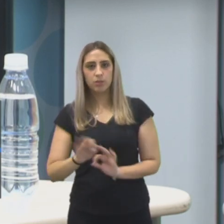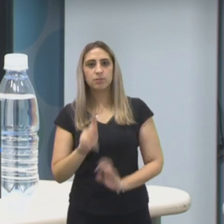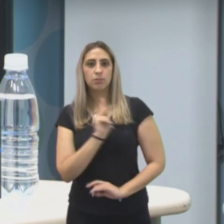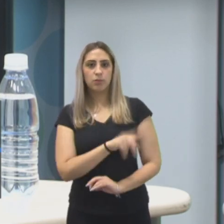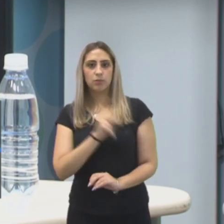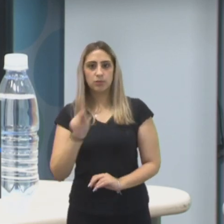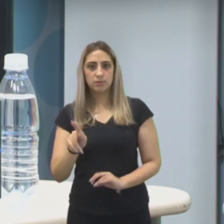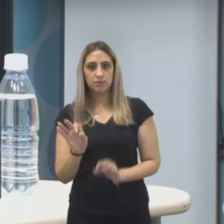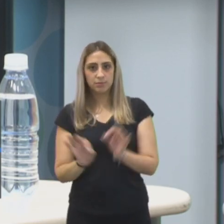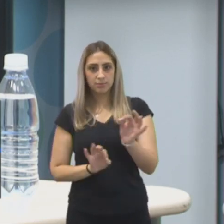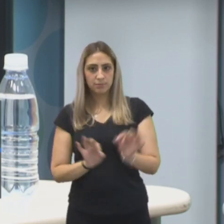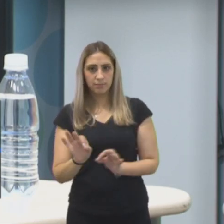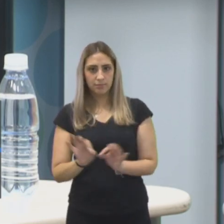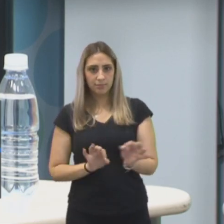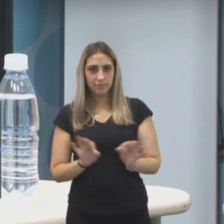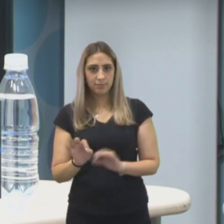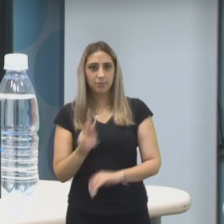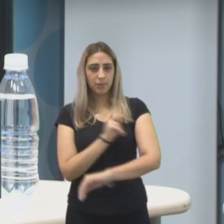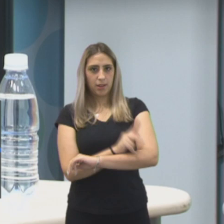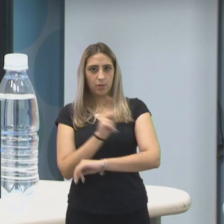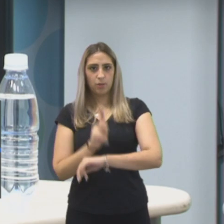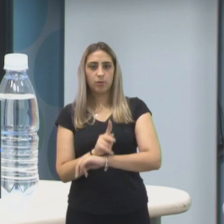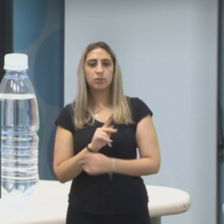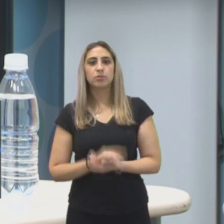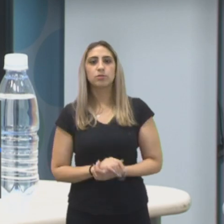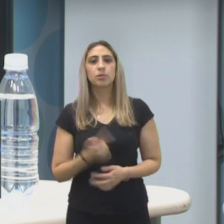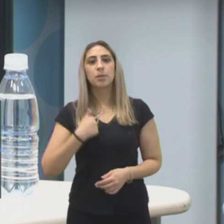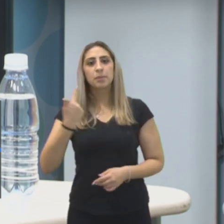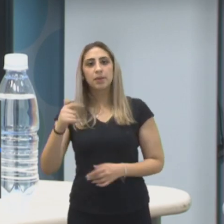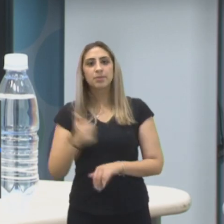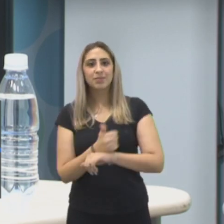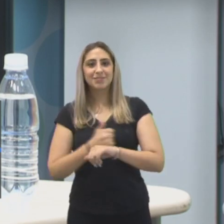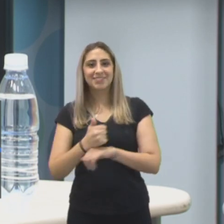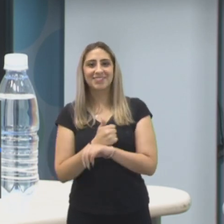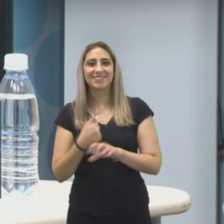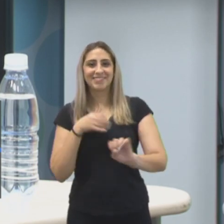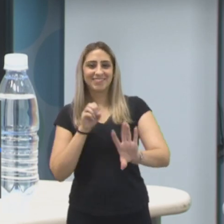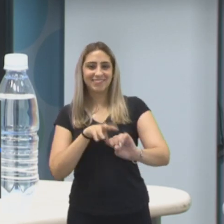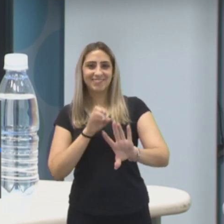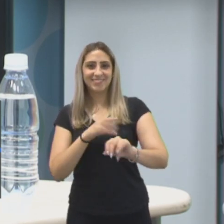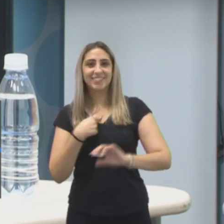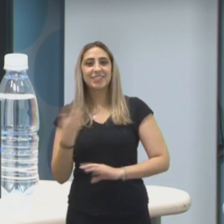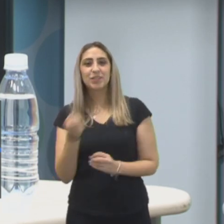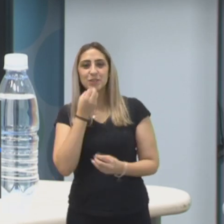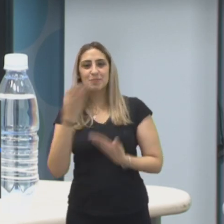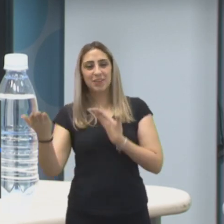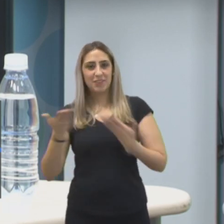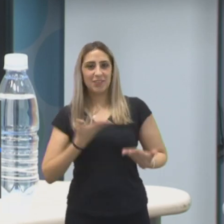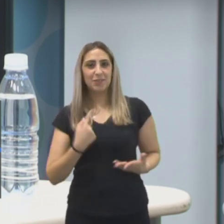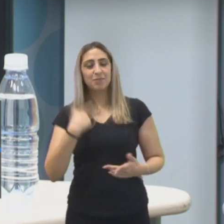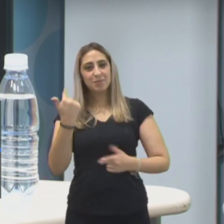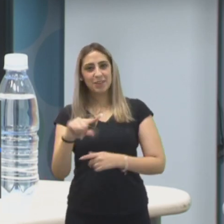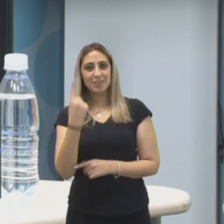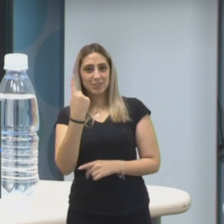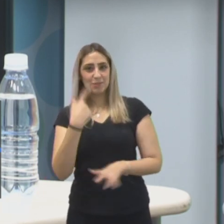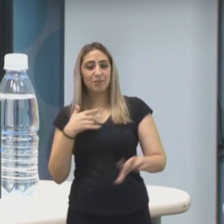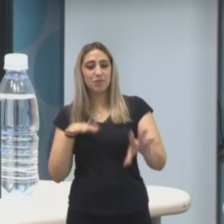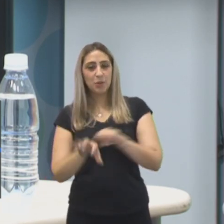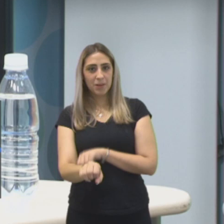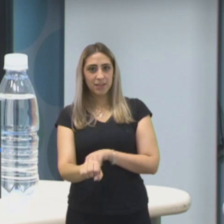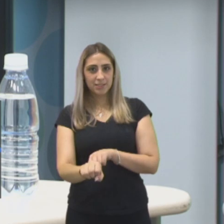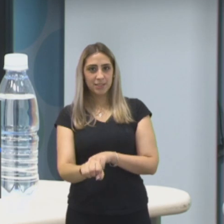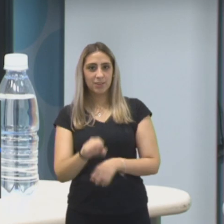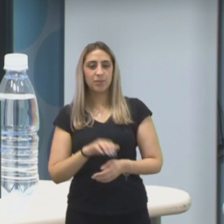professores coordenadores de núcleo pedagógico e demais profissionais da educação. Sejam todos bem-vindos a mais uma formação